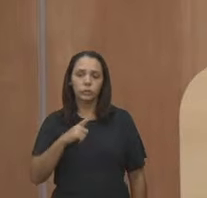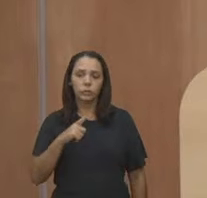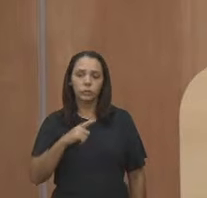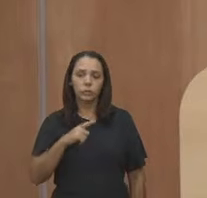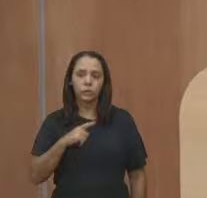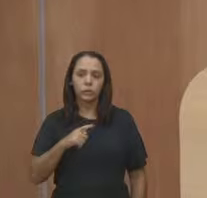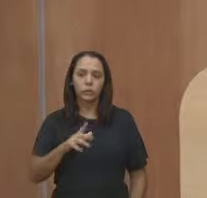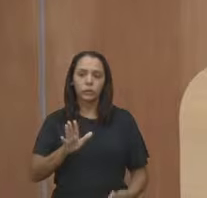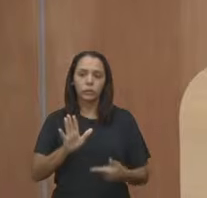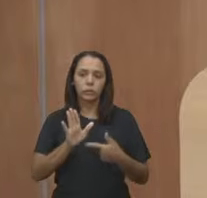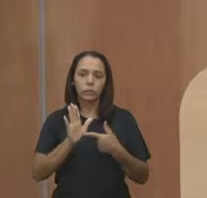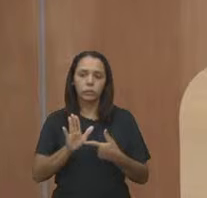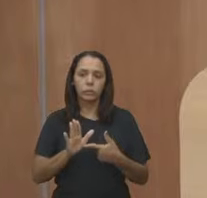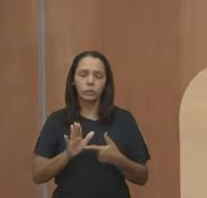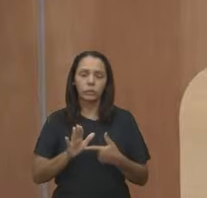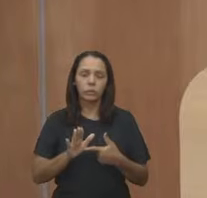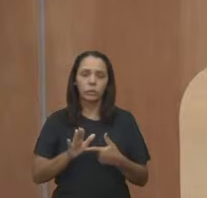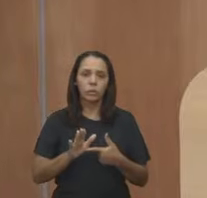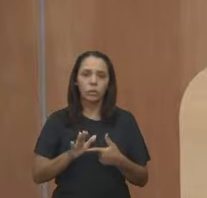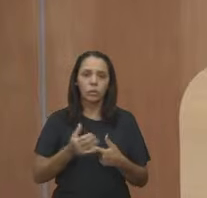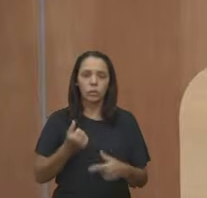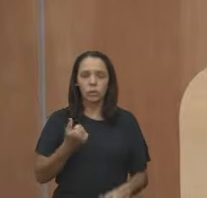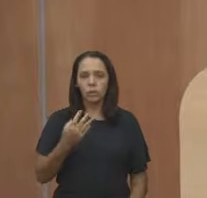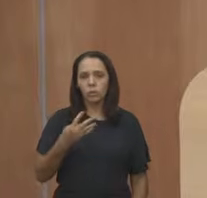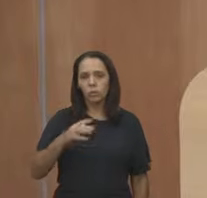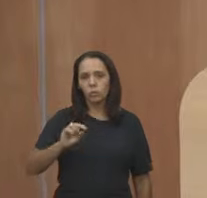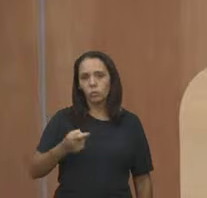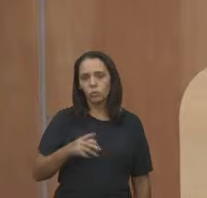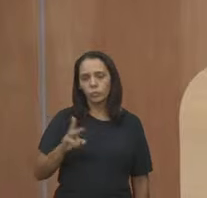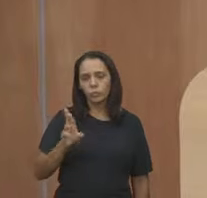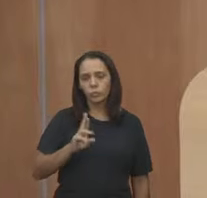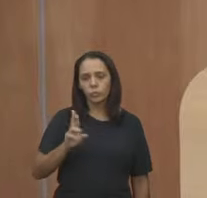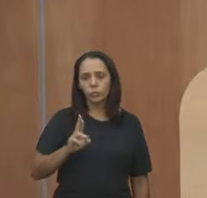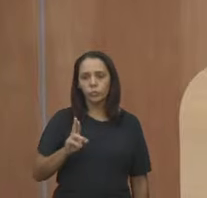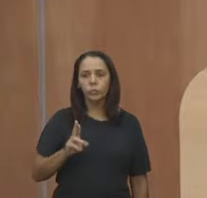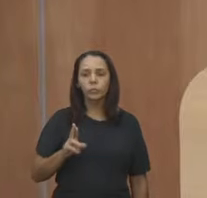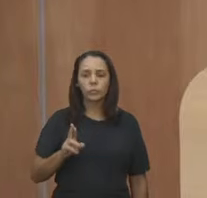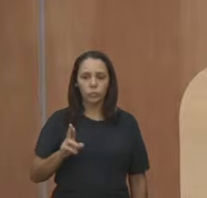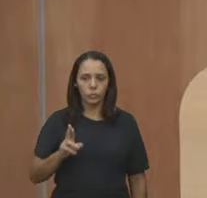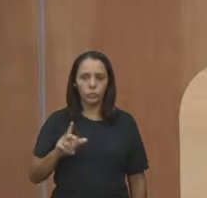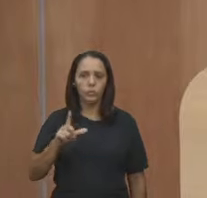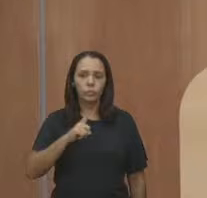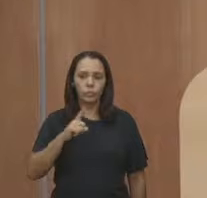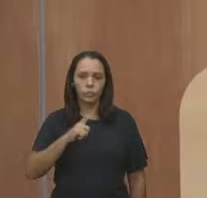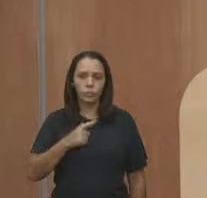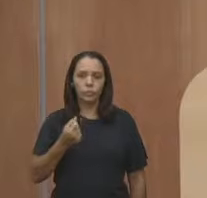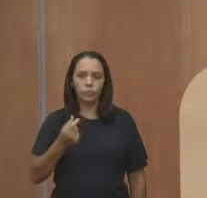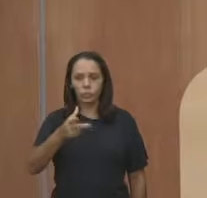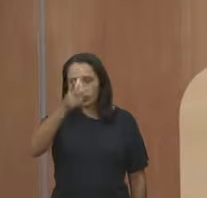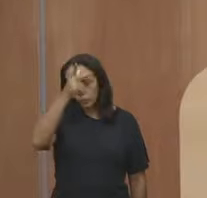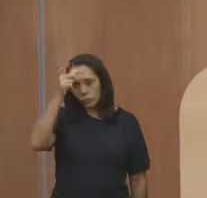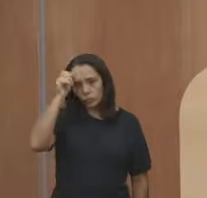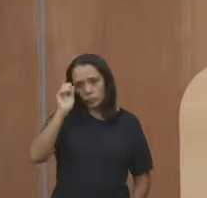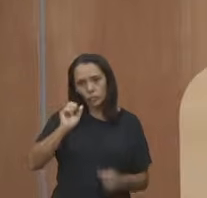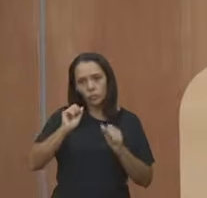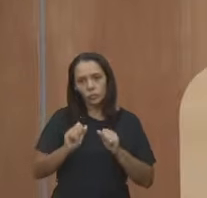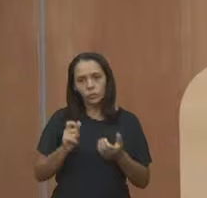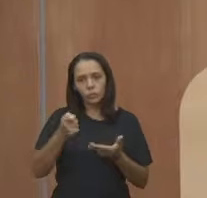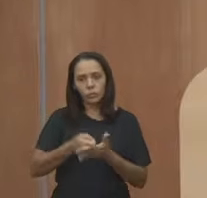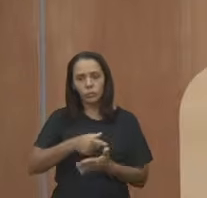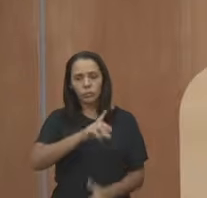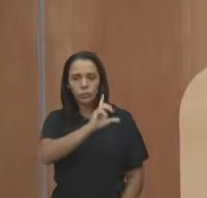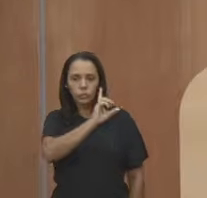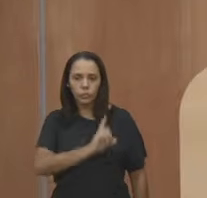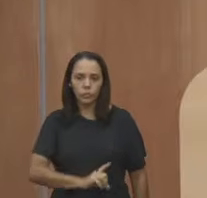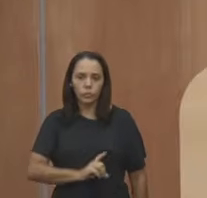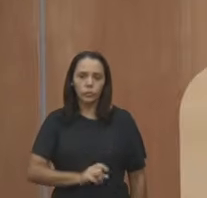de impacto nos cofres públicos para garantir esse direito aos servidores públicos. A gente vê esse custo como bastante justo, dado o